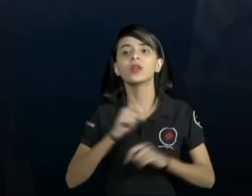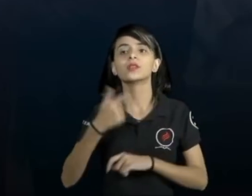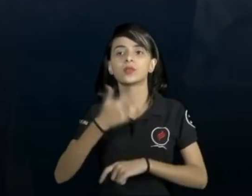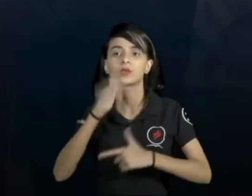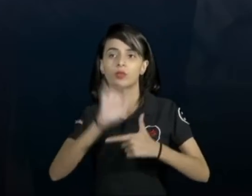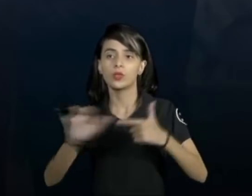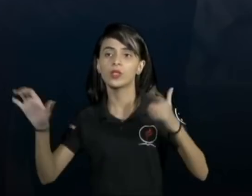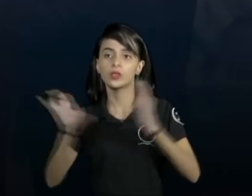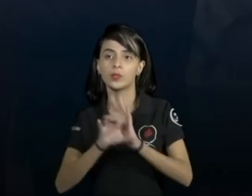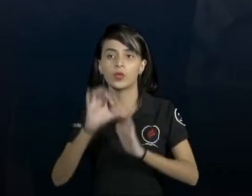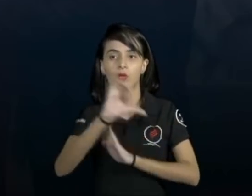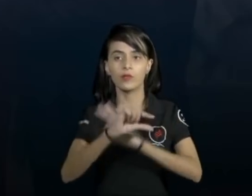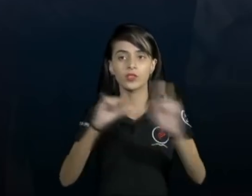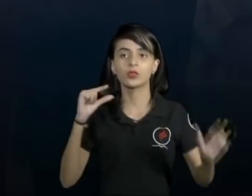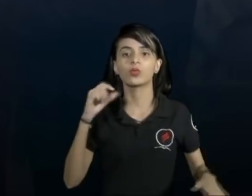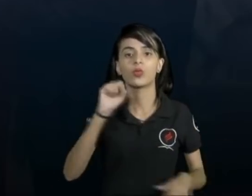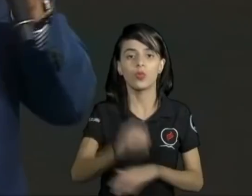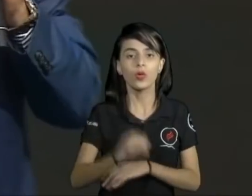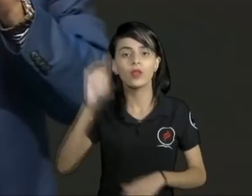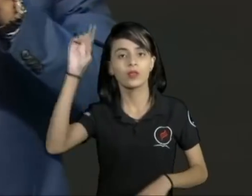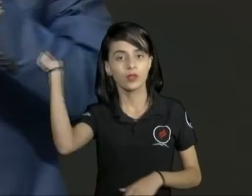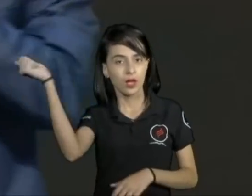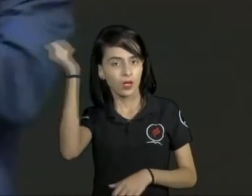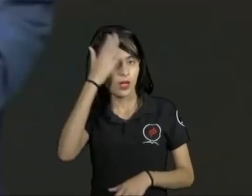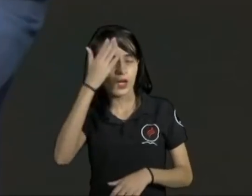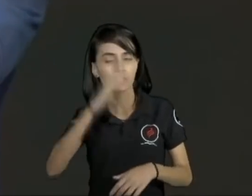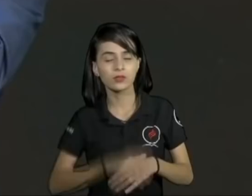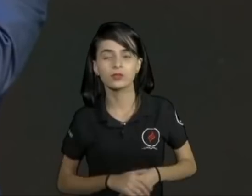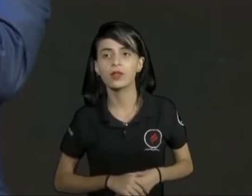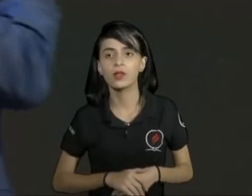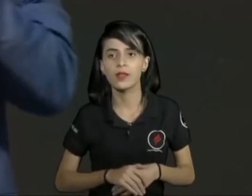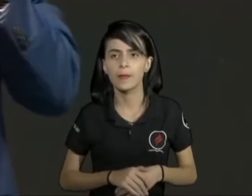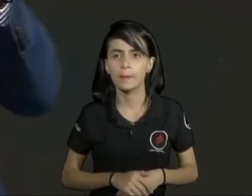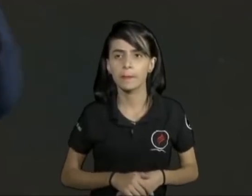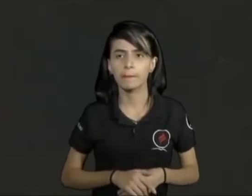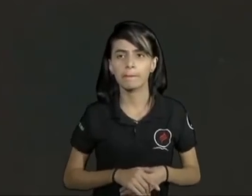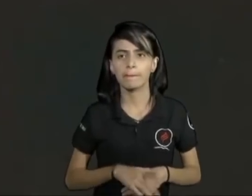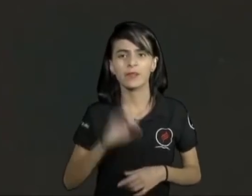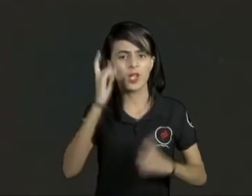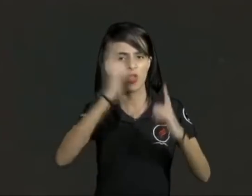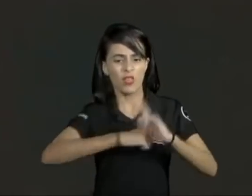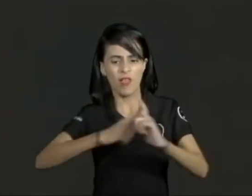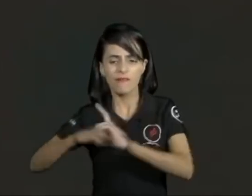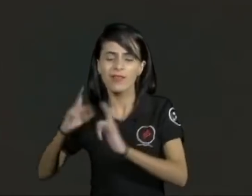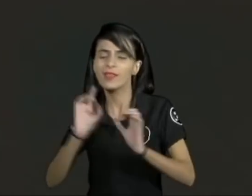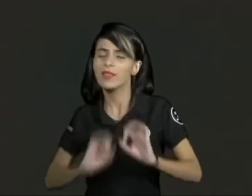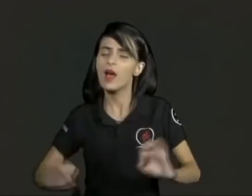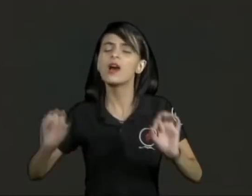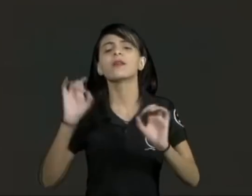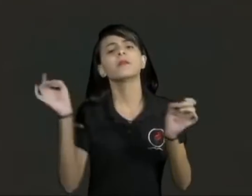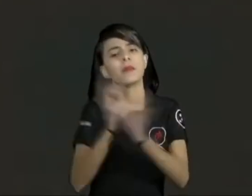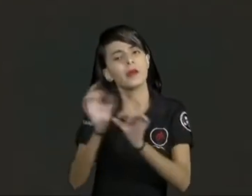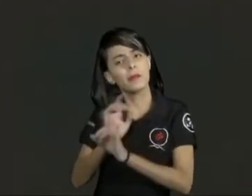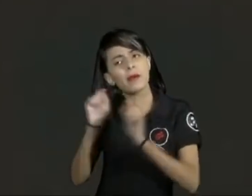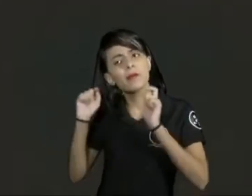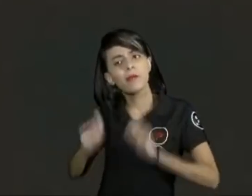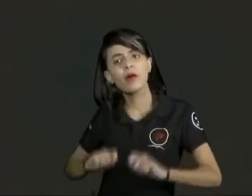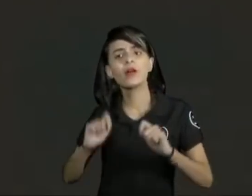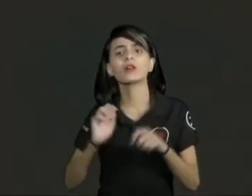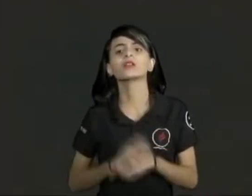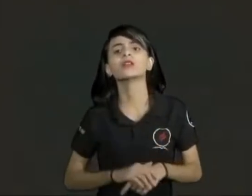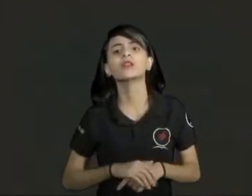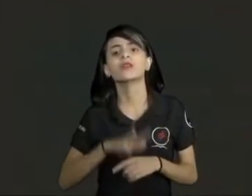9 8 né o teu de toda graça Deus não vai ficar devendo a ninguém aqui pode e parar